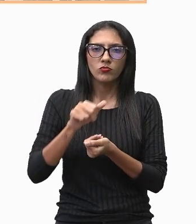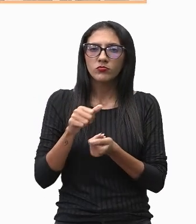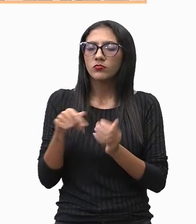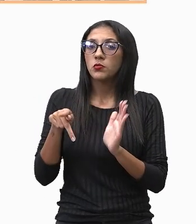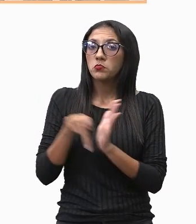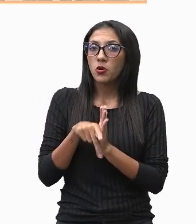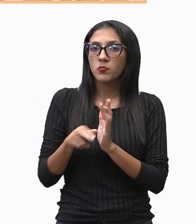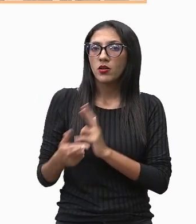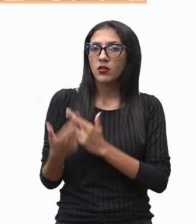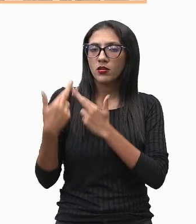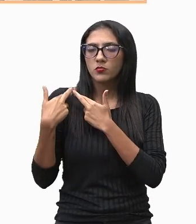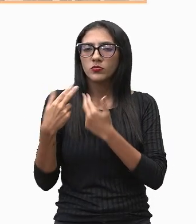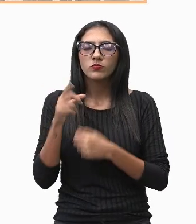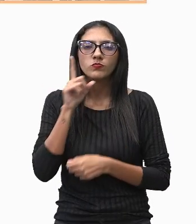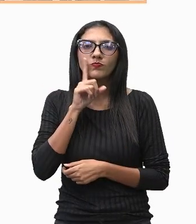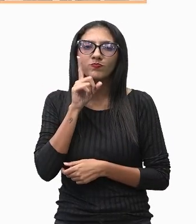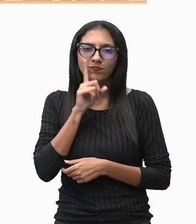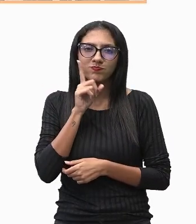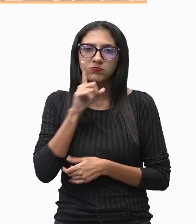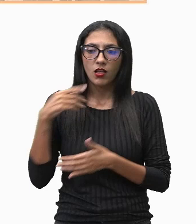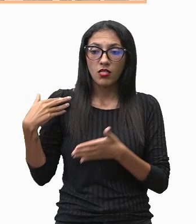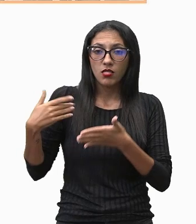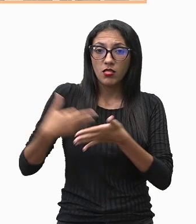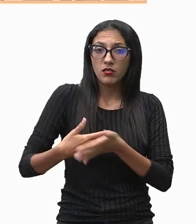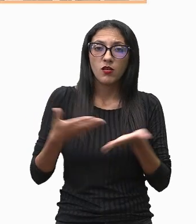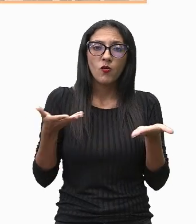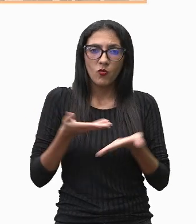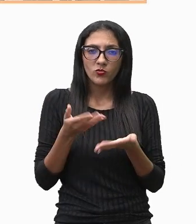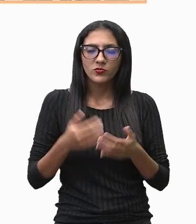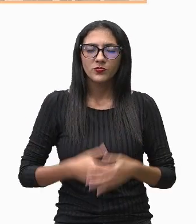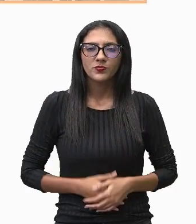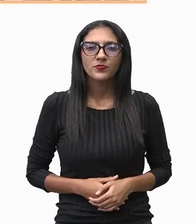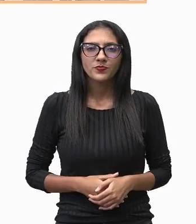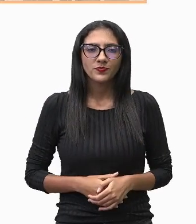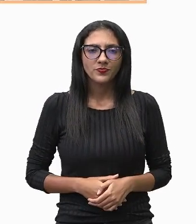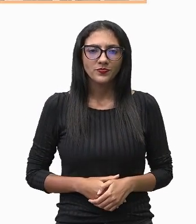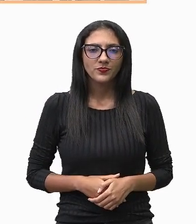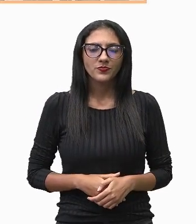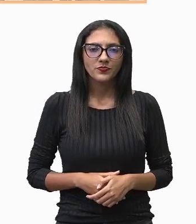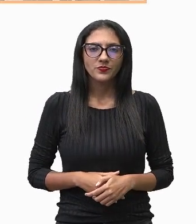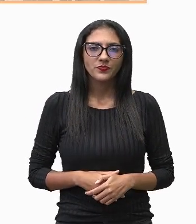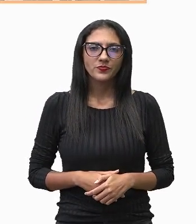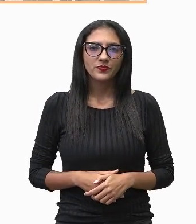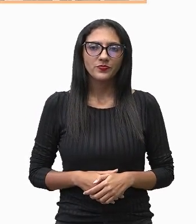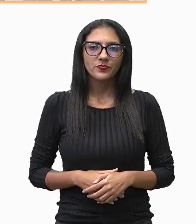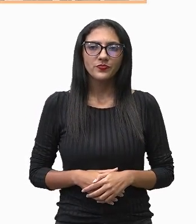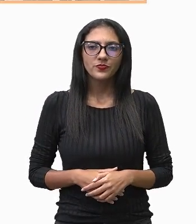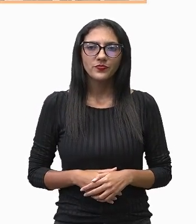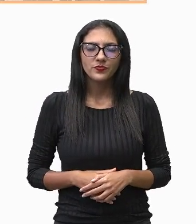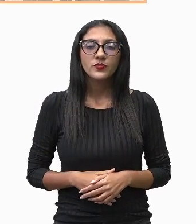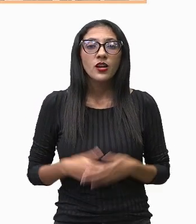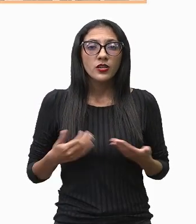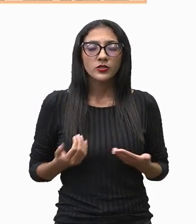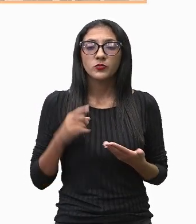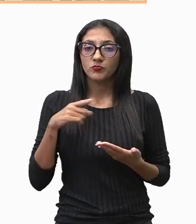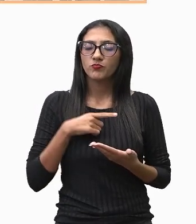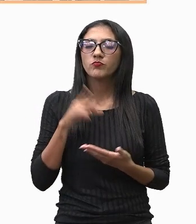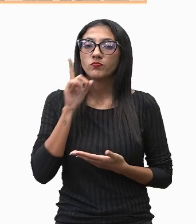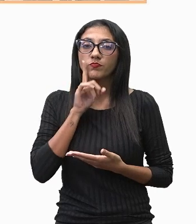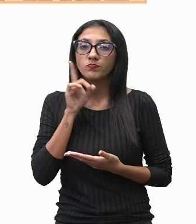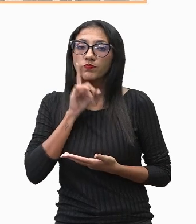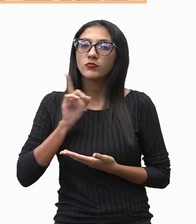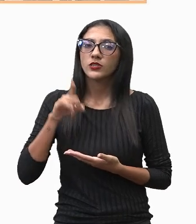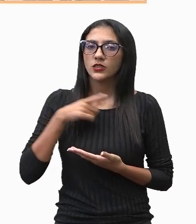Unidos têm até os dias atuais. Então, os Estados Unidos, eles possuíam